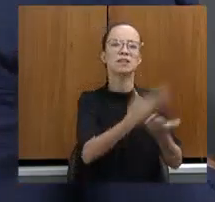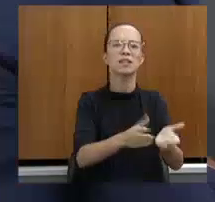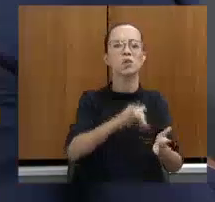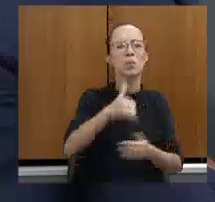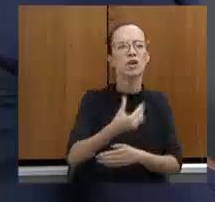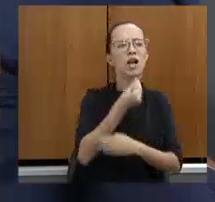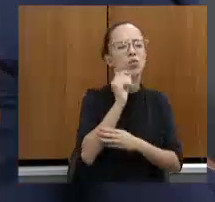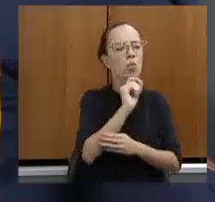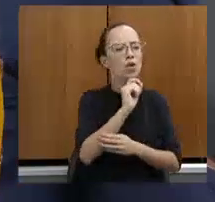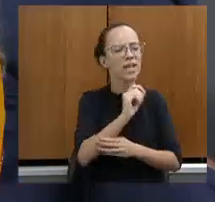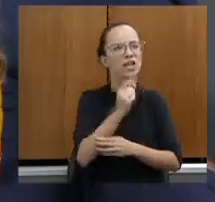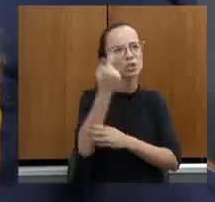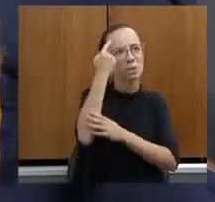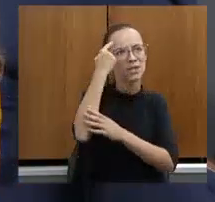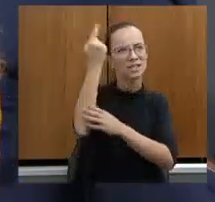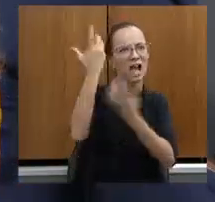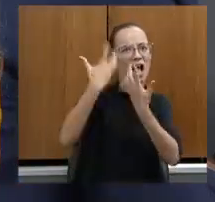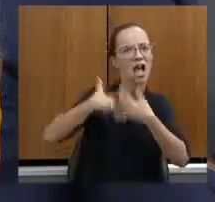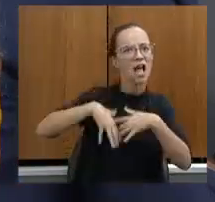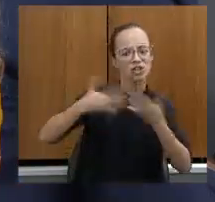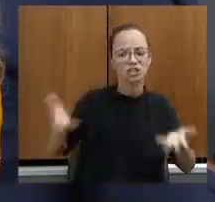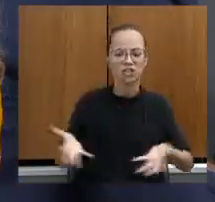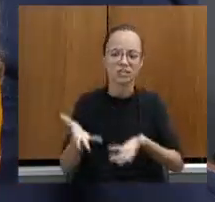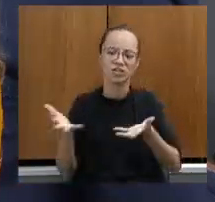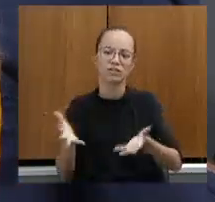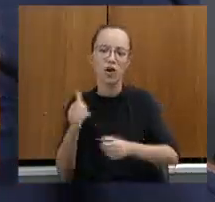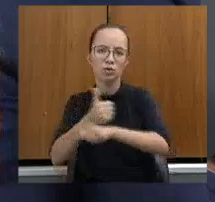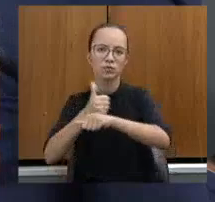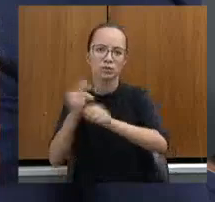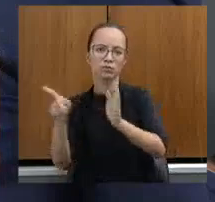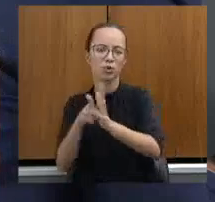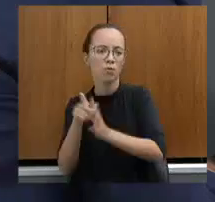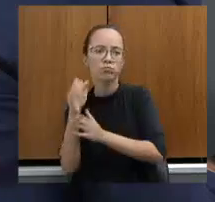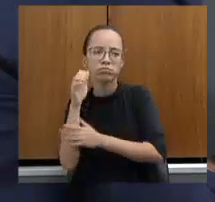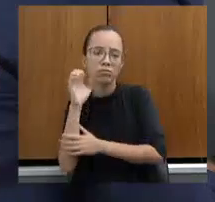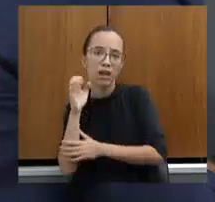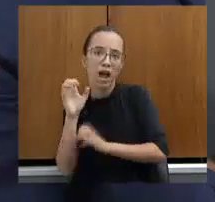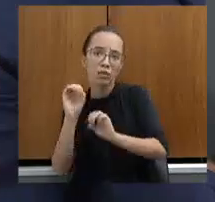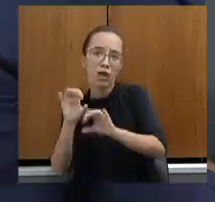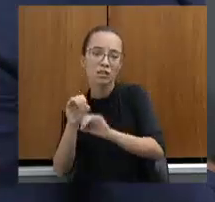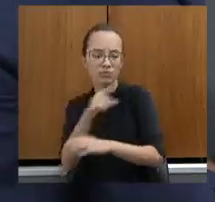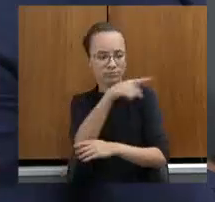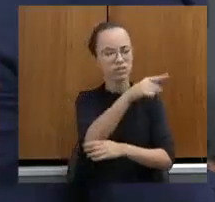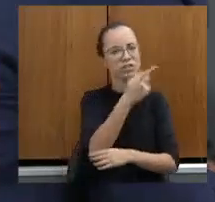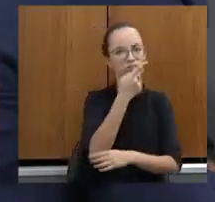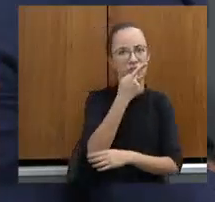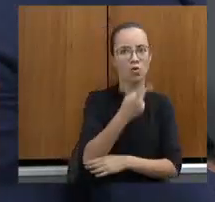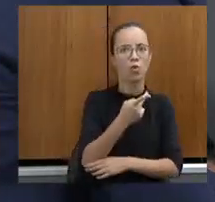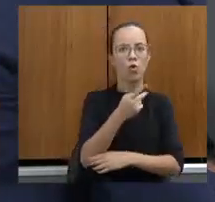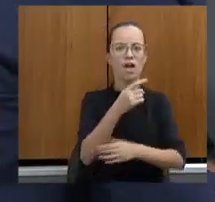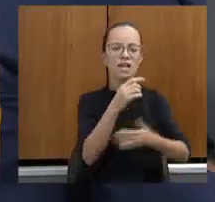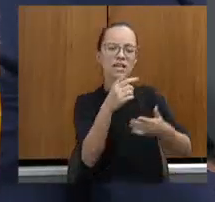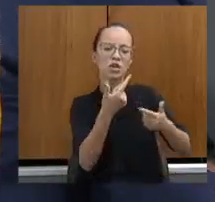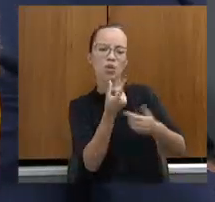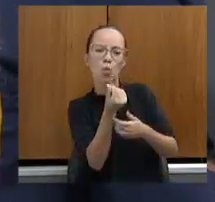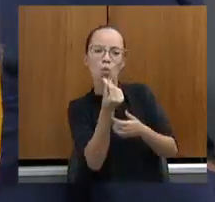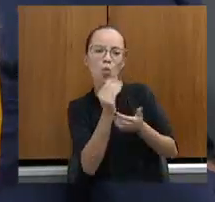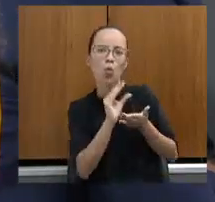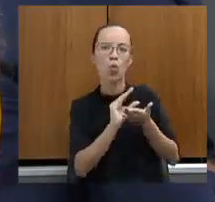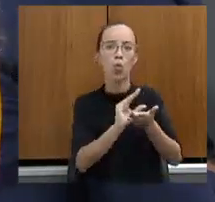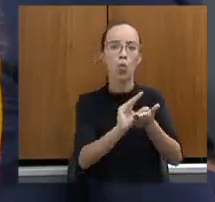construir uma política de valorização dos profissionais da educação porque você falou de que todo esse recurso não é exclusivo